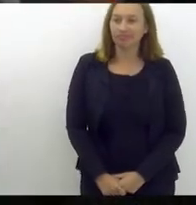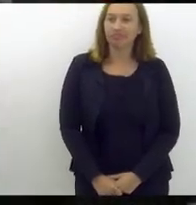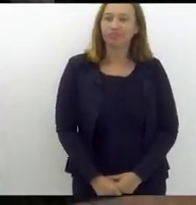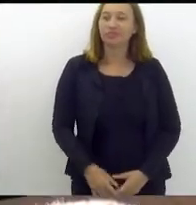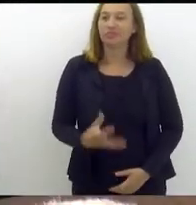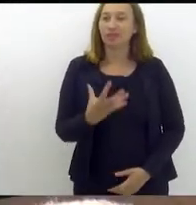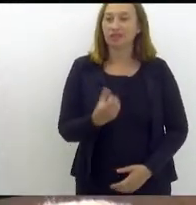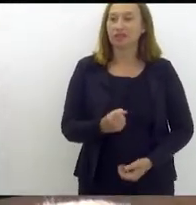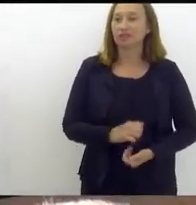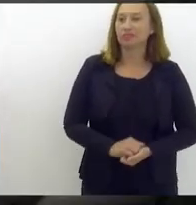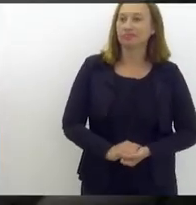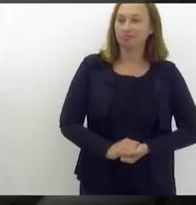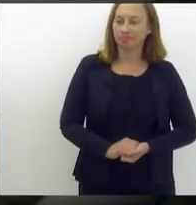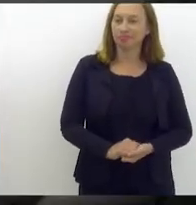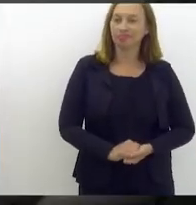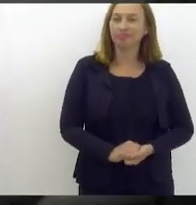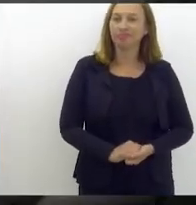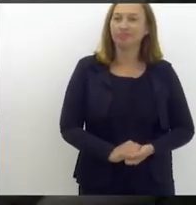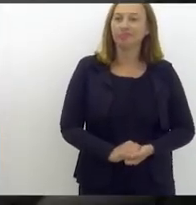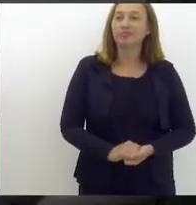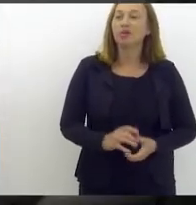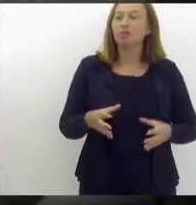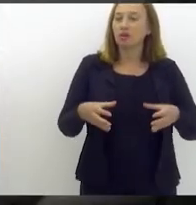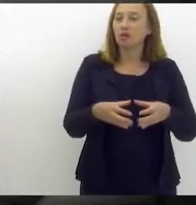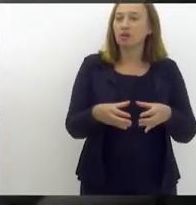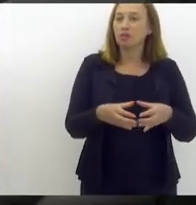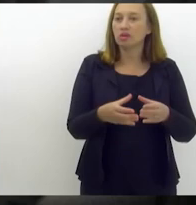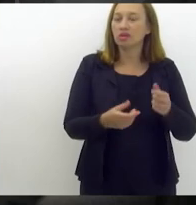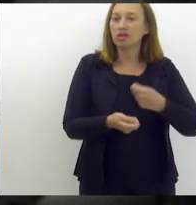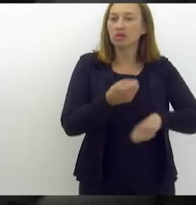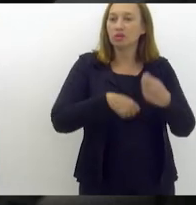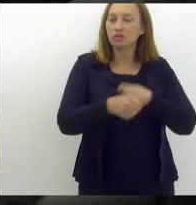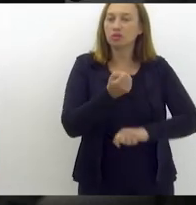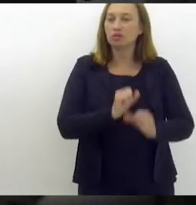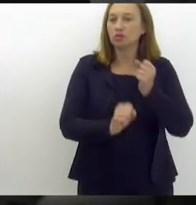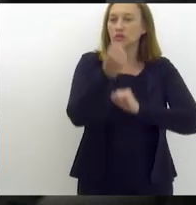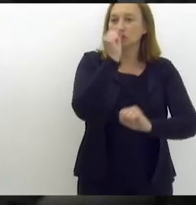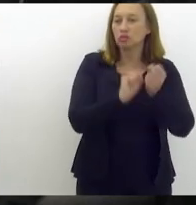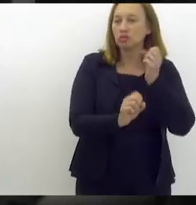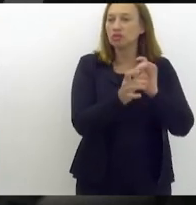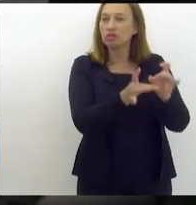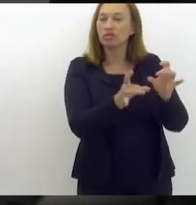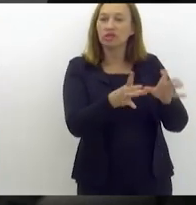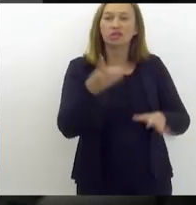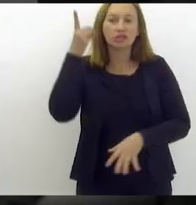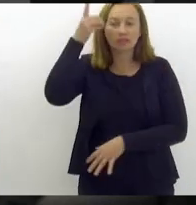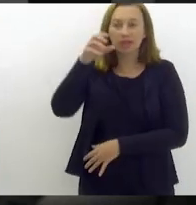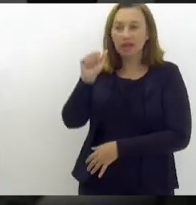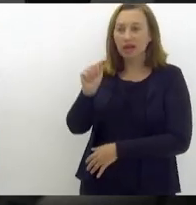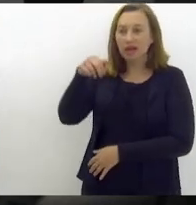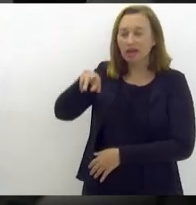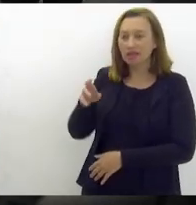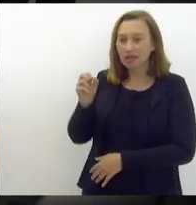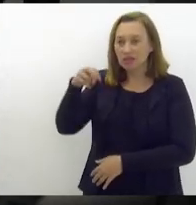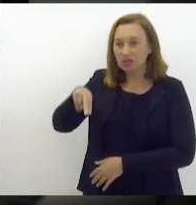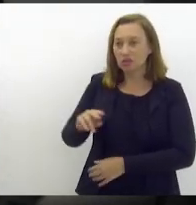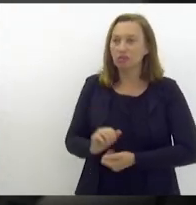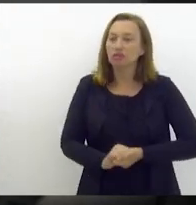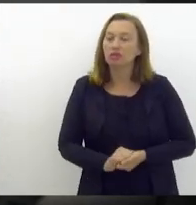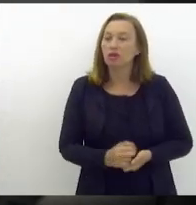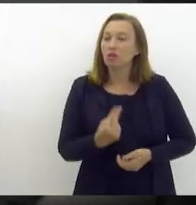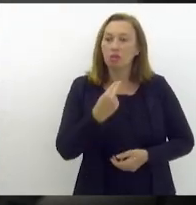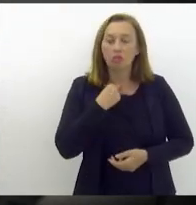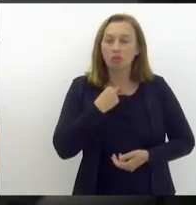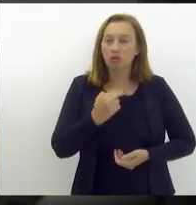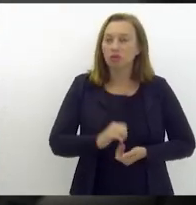Parecer favorável. Pela Comissão de Economia, Indústria e Comércio, deputado Anderson Moraes. Não pode, que é